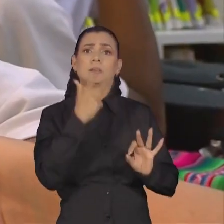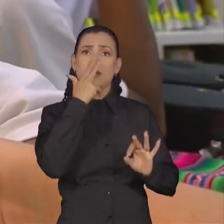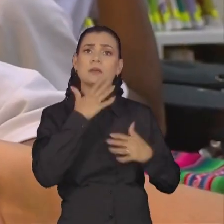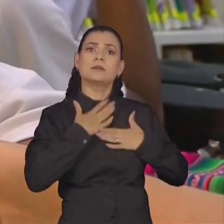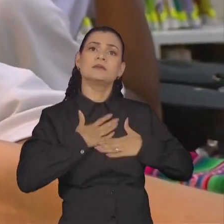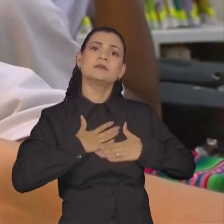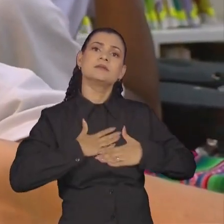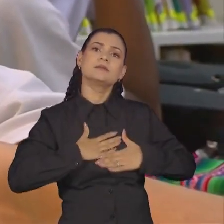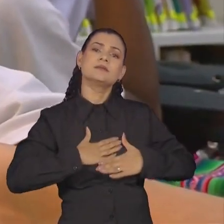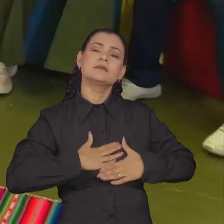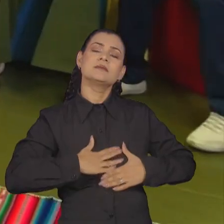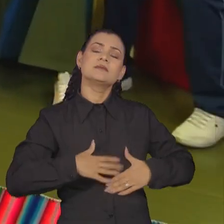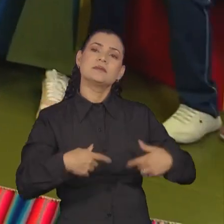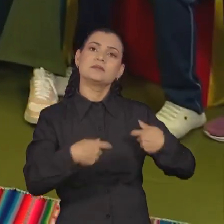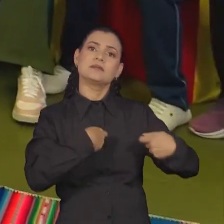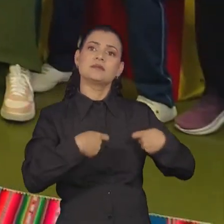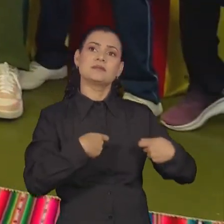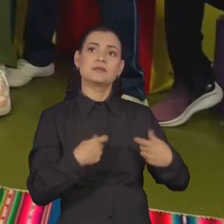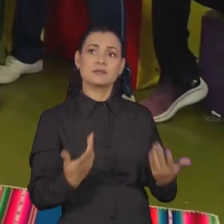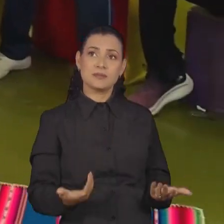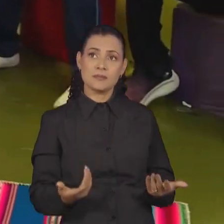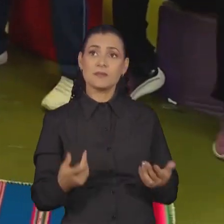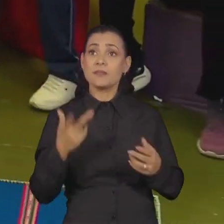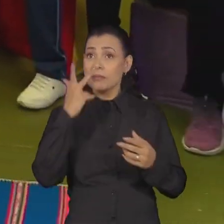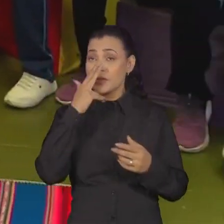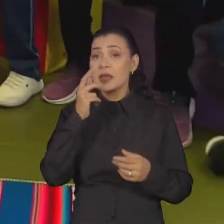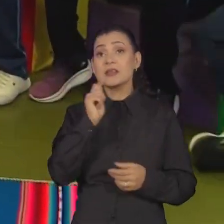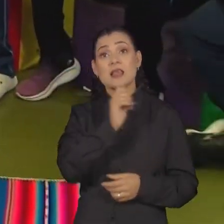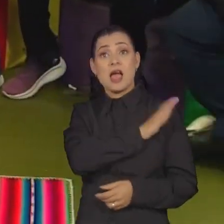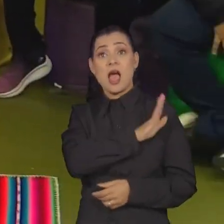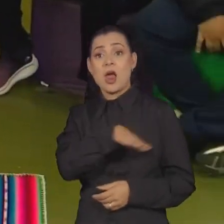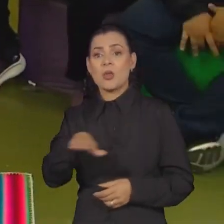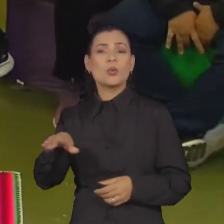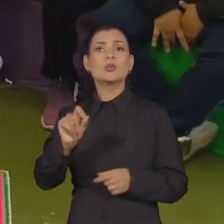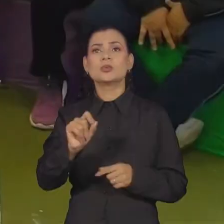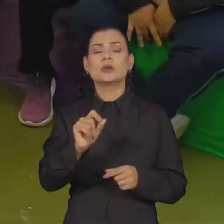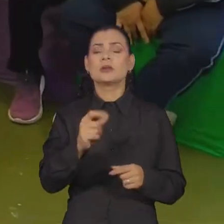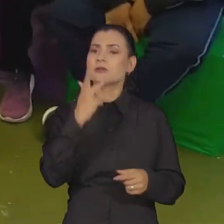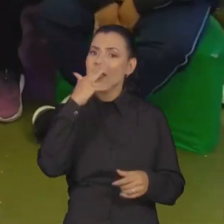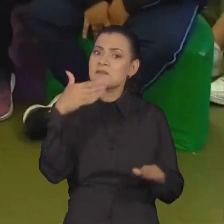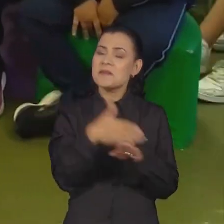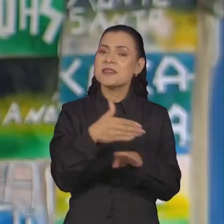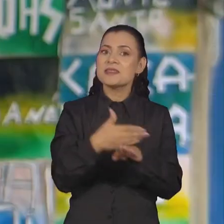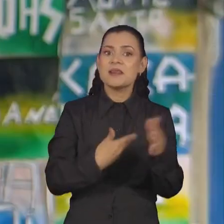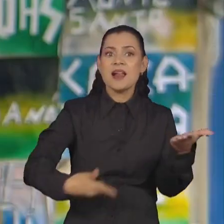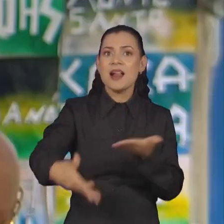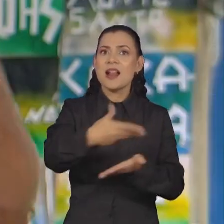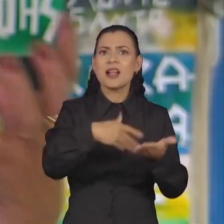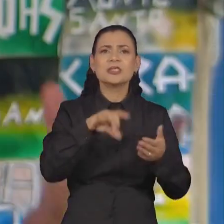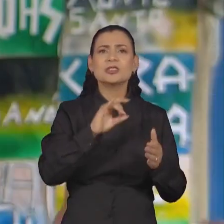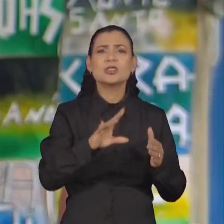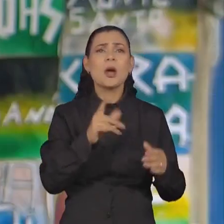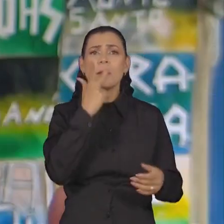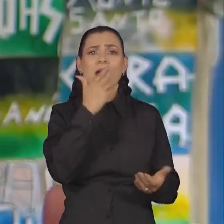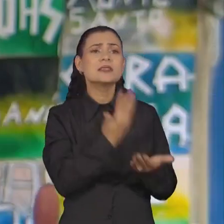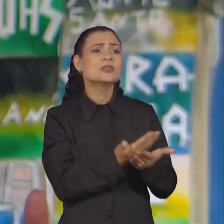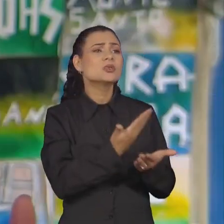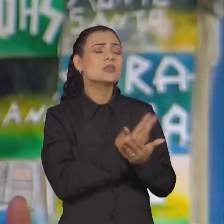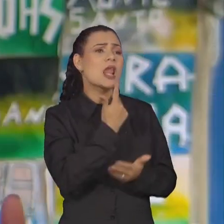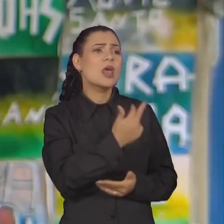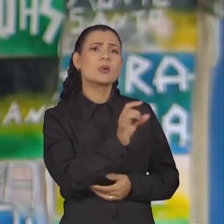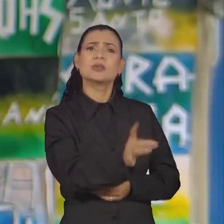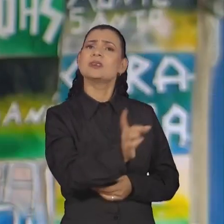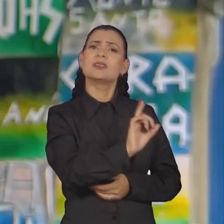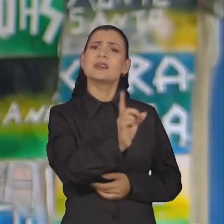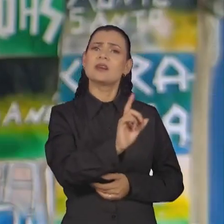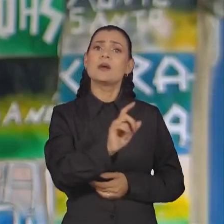para mim ficar calmo depois da escola. Ele envolve os estudantes de uma forma que não é só voltado para você estudar uma outra língua.